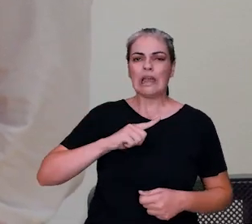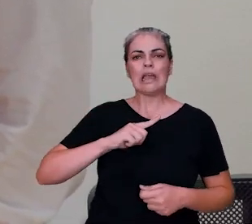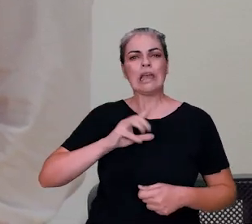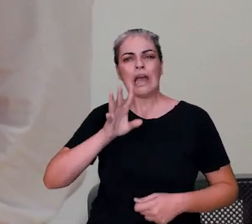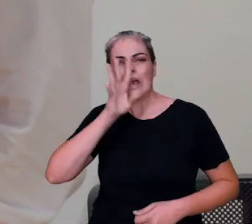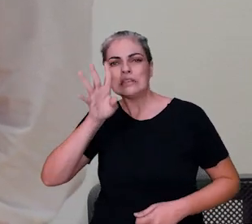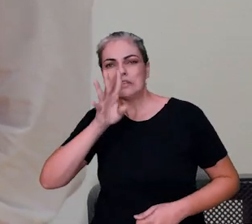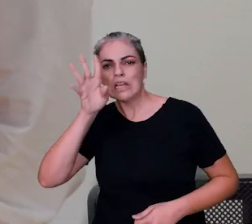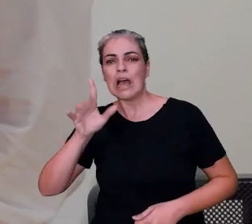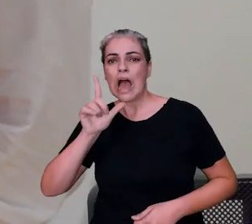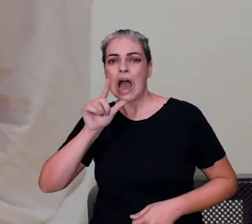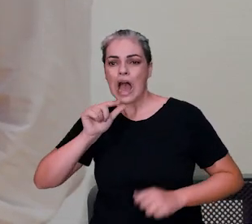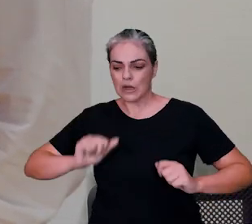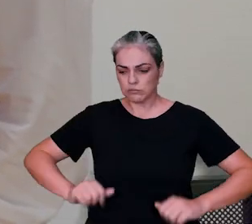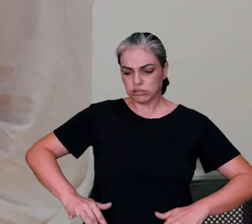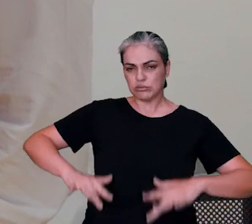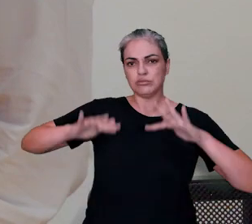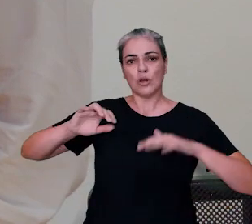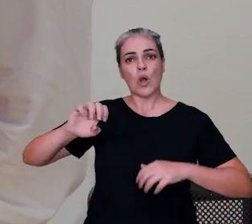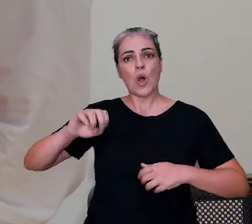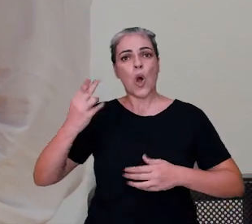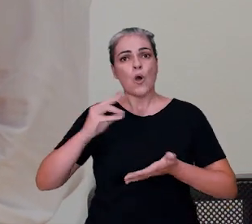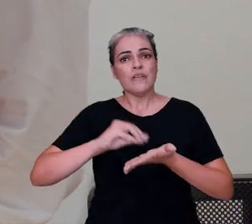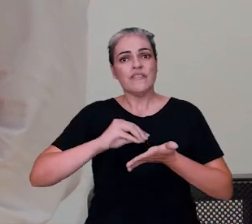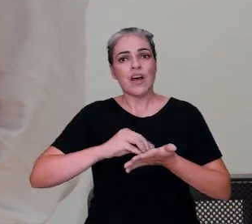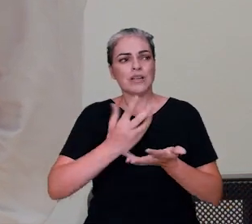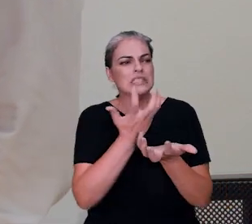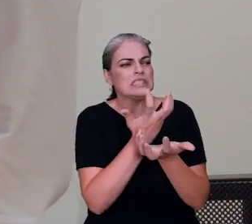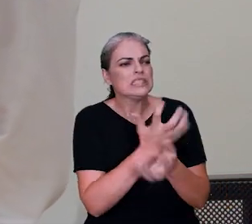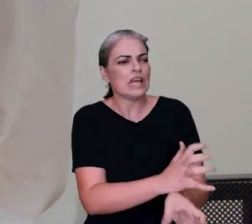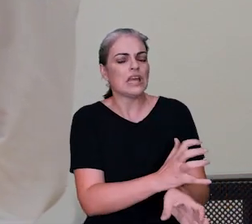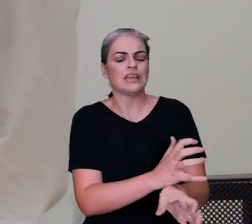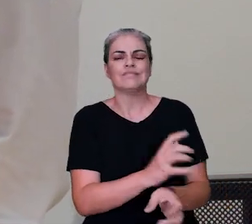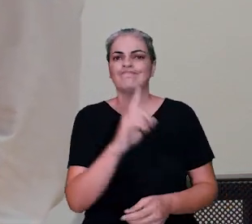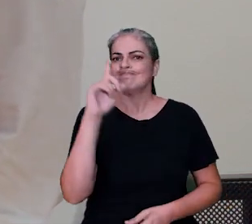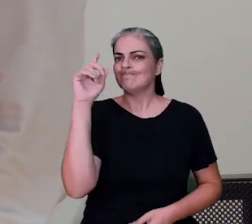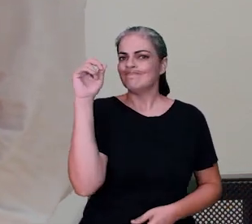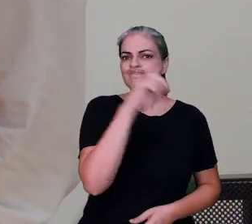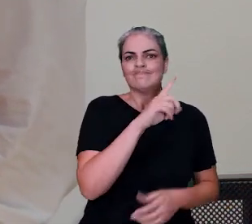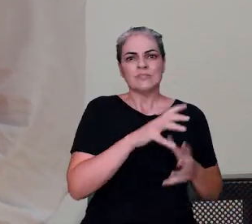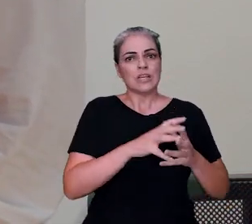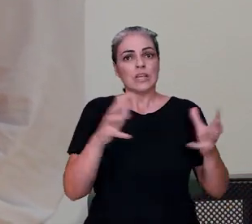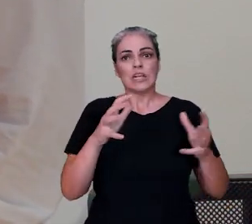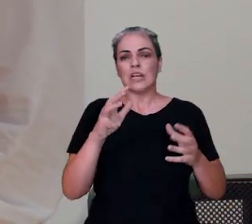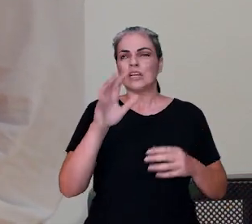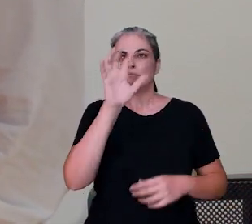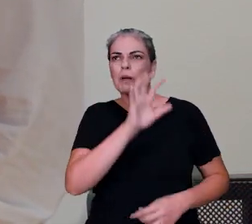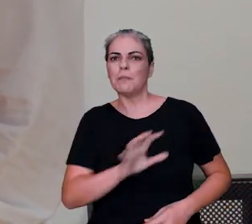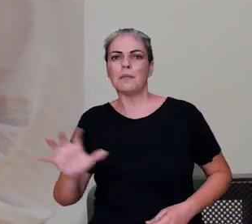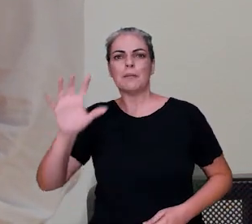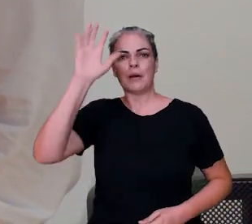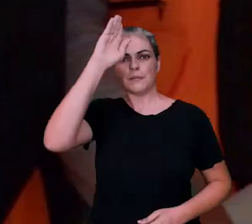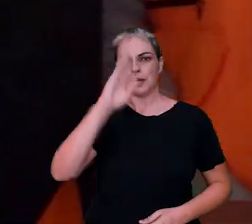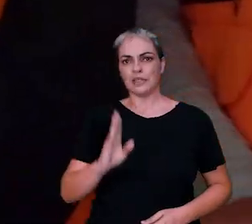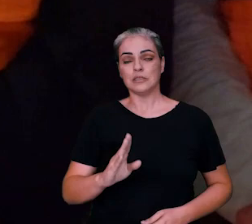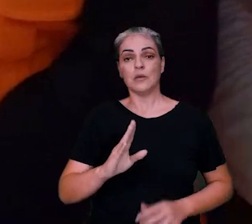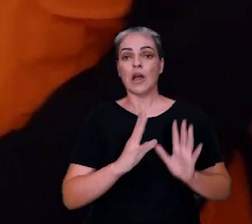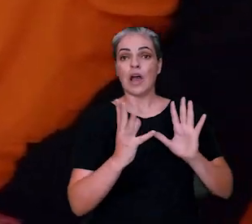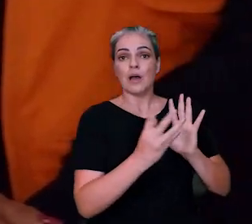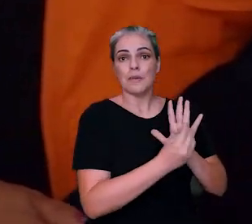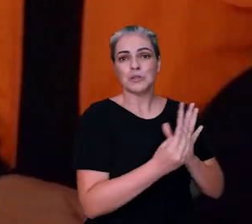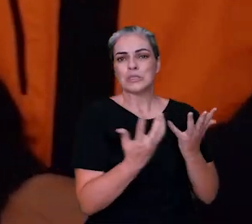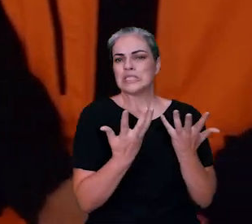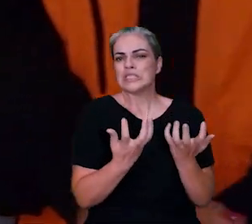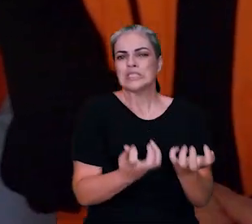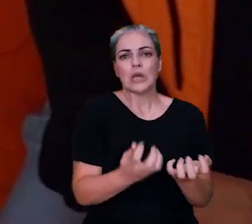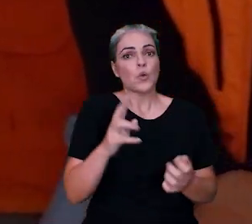excesso de água, com desafios gigantes em todas as regiões do país, seja a Amazônia com estiagem